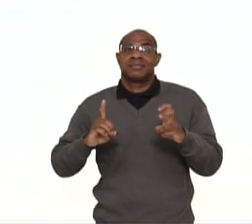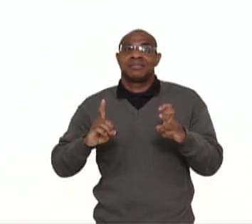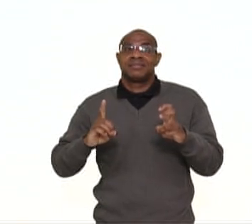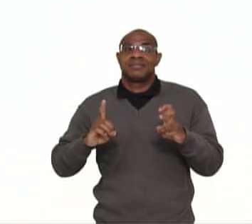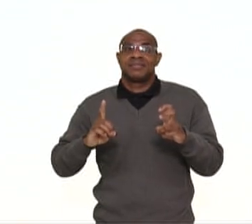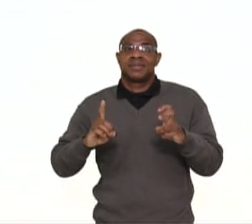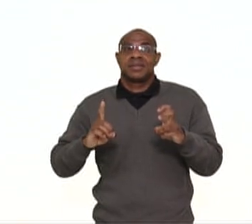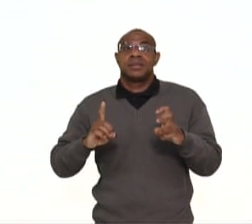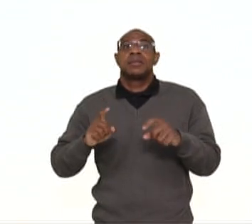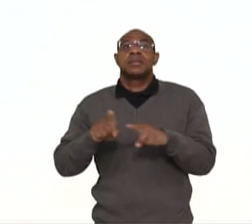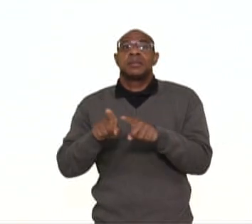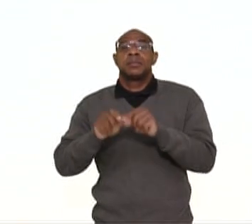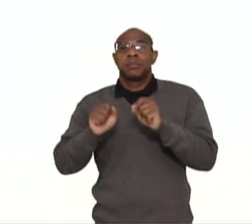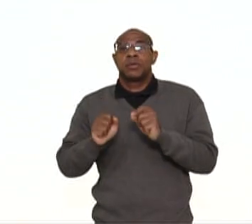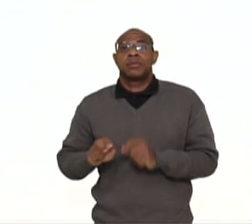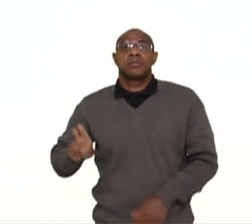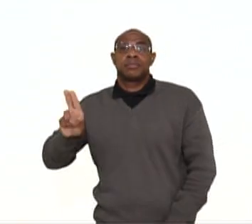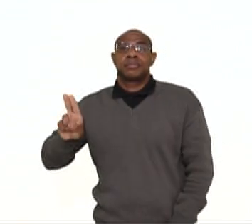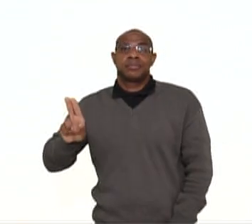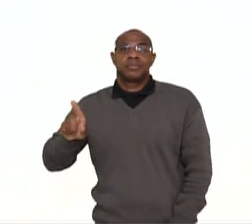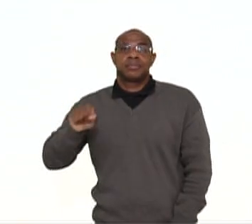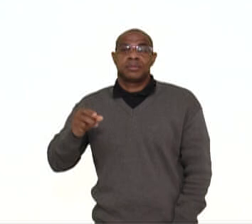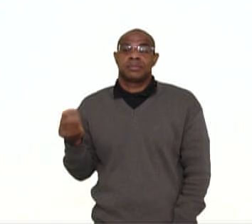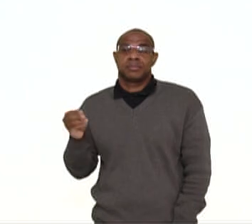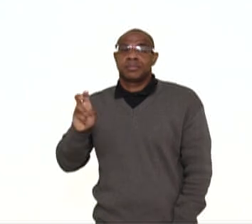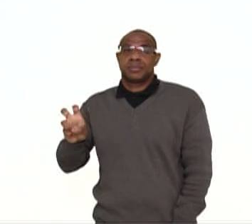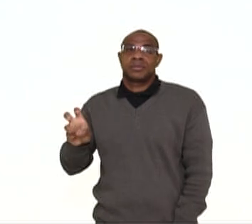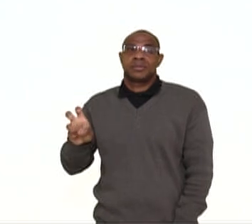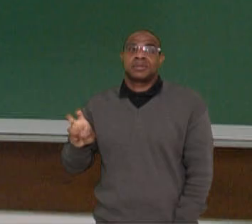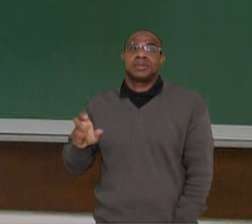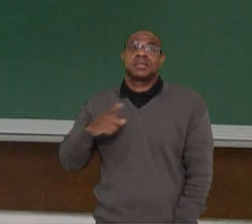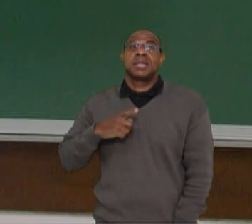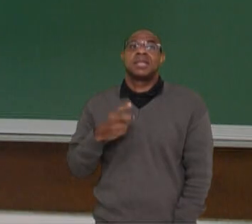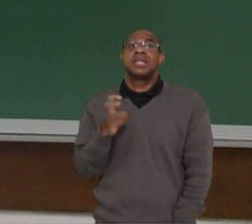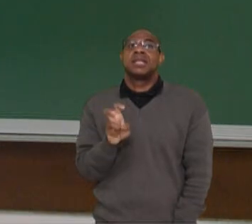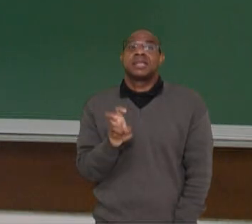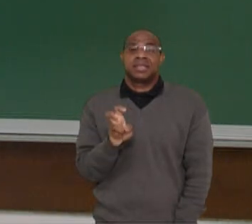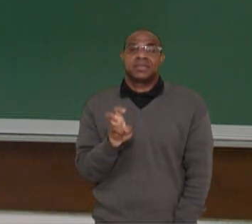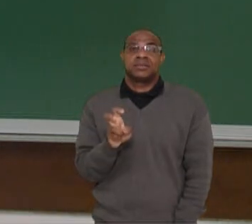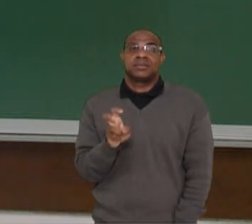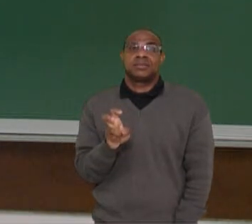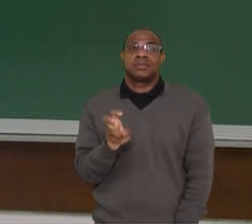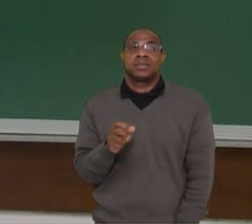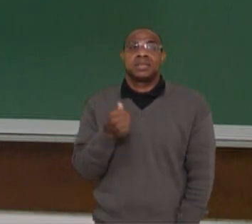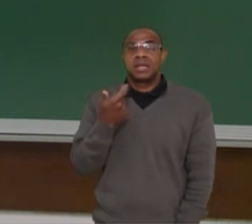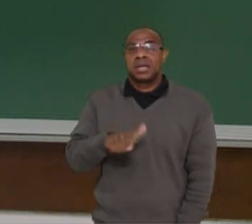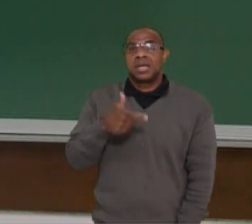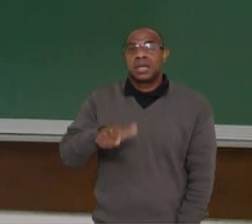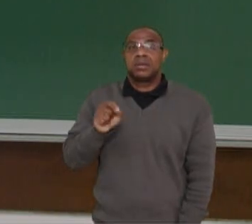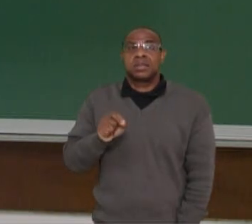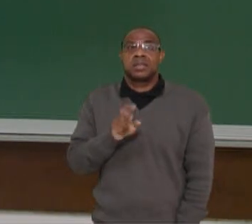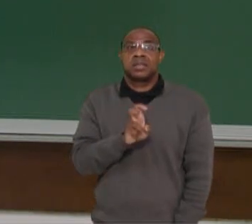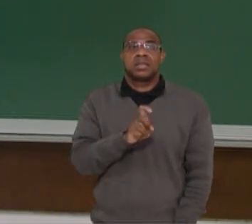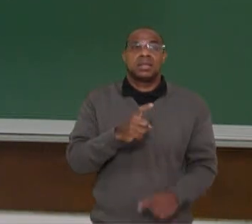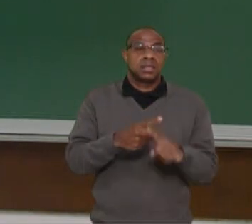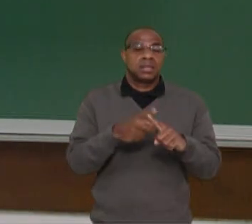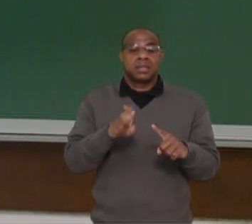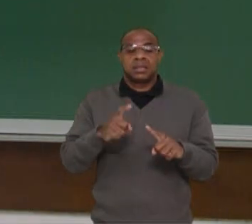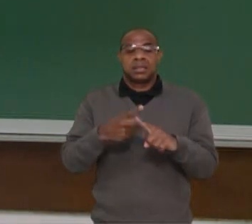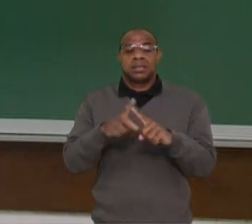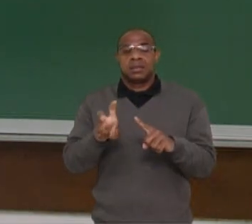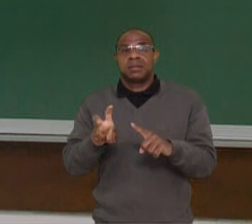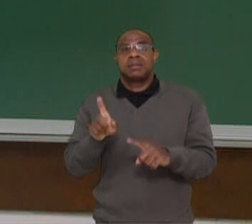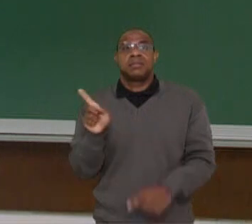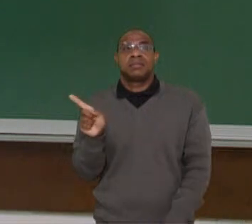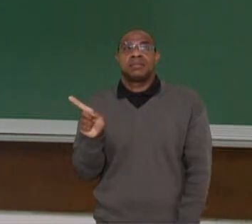que eu escolhi na dezena, eu posso escolher de novo na unidade. Então eu tenho 5 opções. Então, com repetição, eu sempre vou repetindo a quantidade.